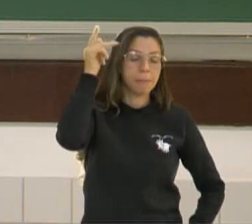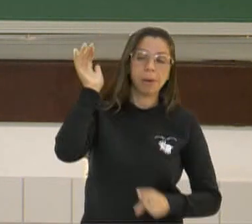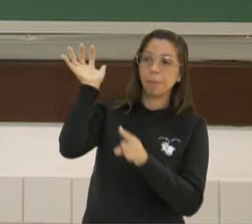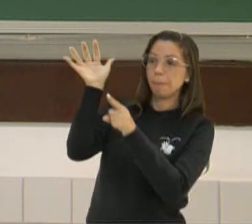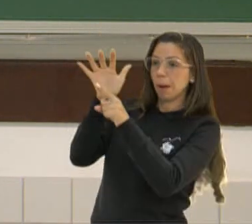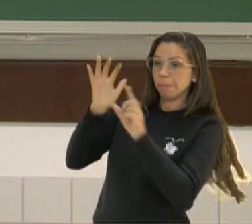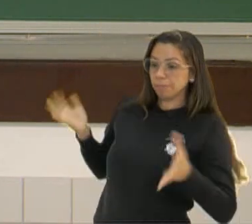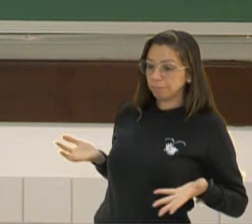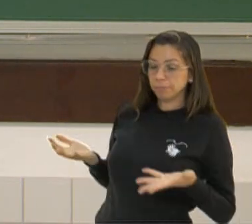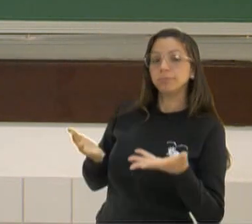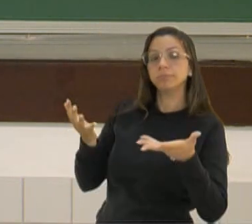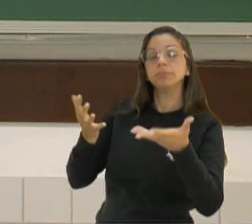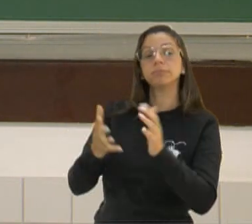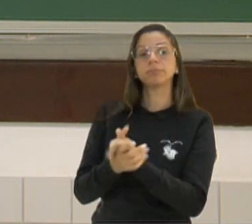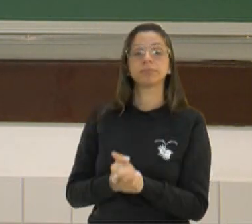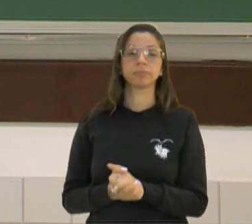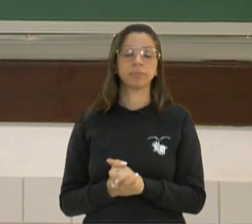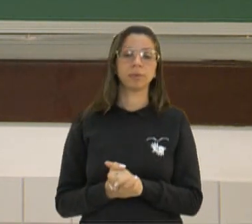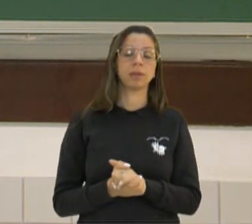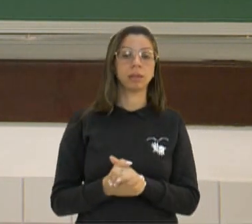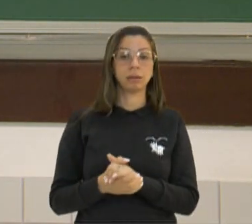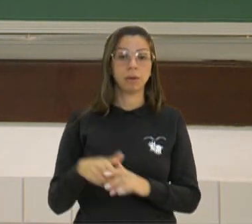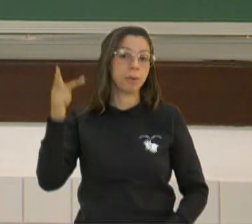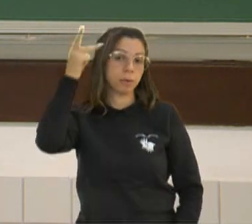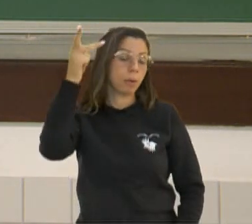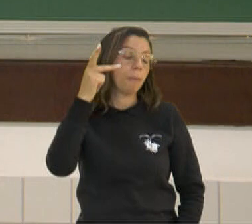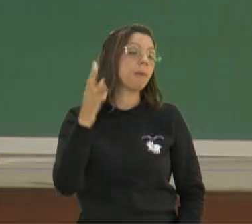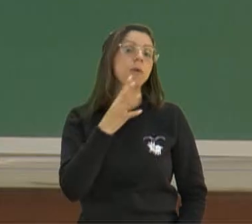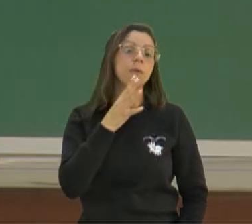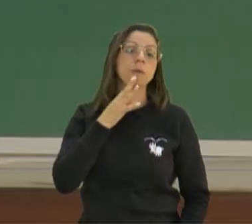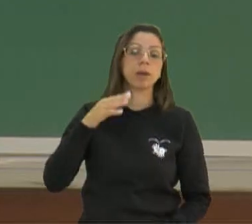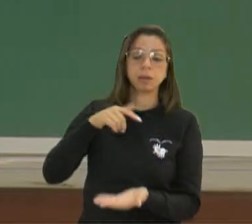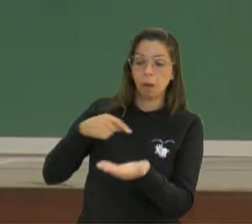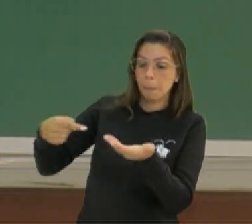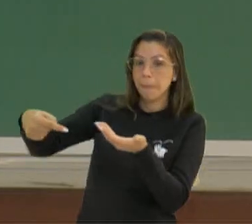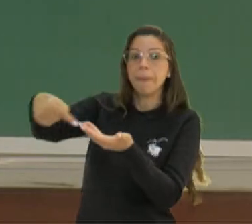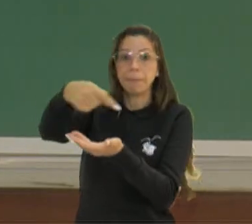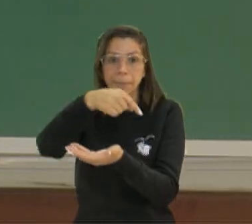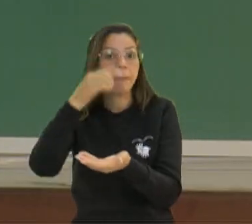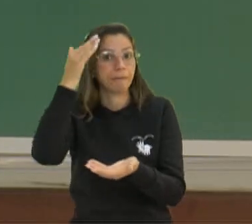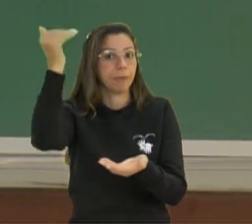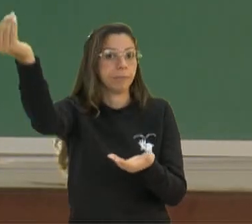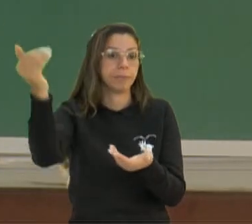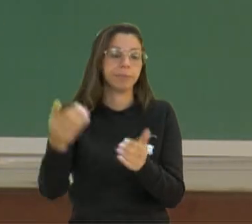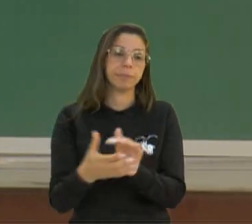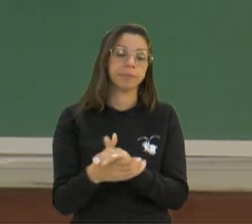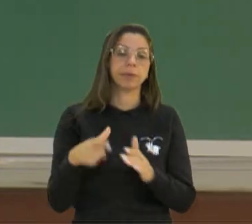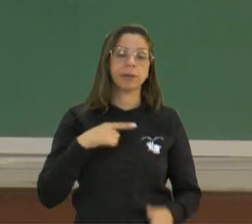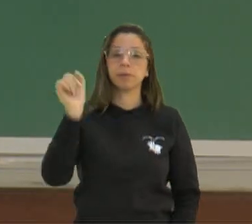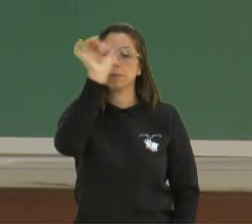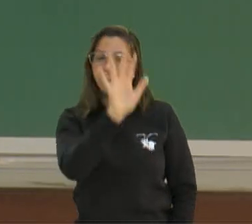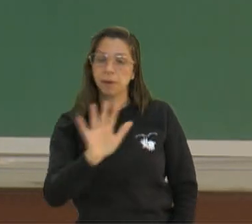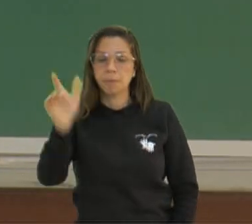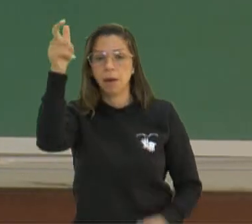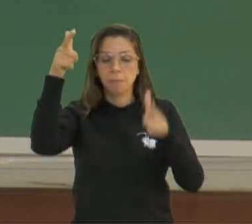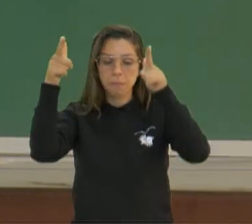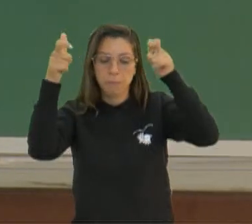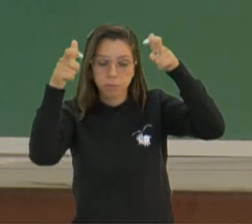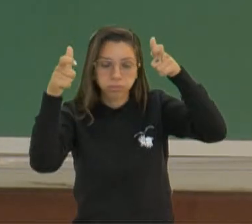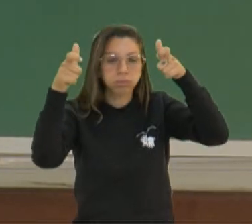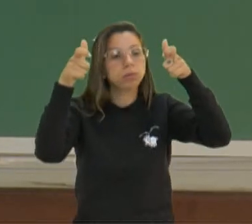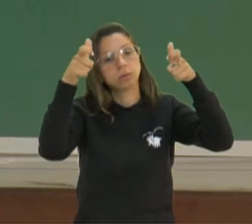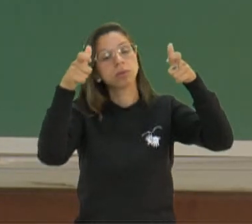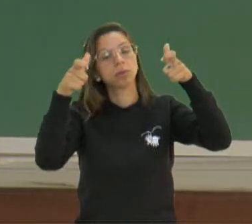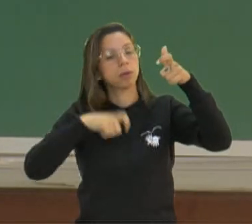cidade global, na verdade, né? Ela é conhecida mundialmente. Aqui as imagens, as fotos aéreas, né? A gente pode